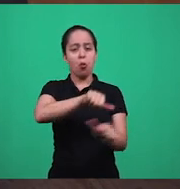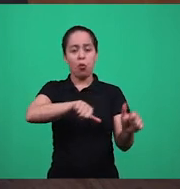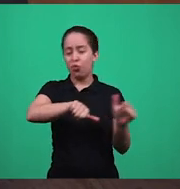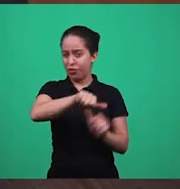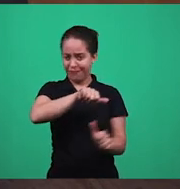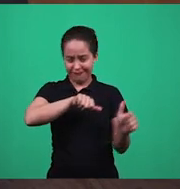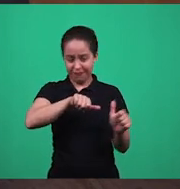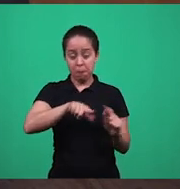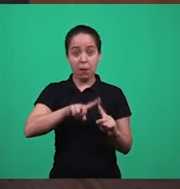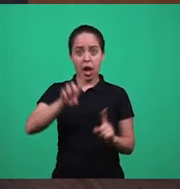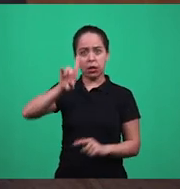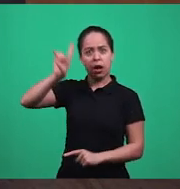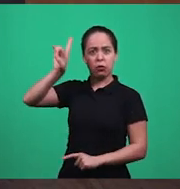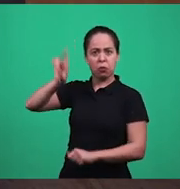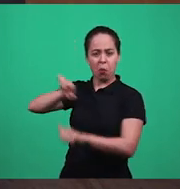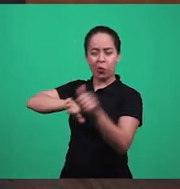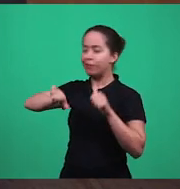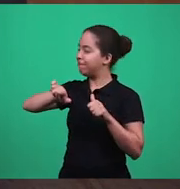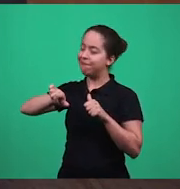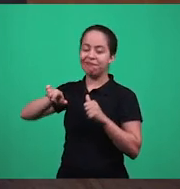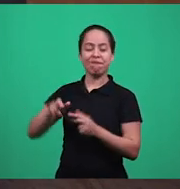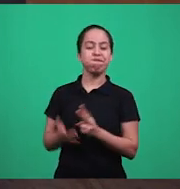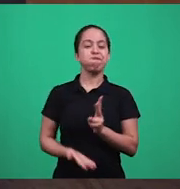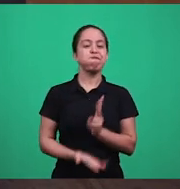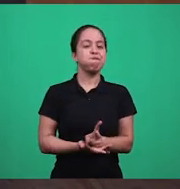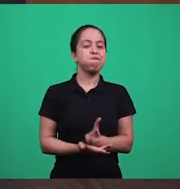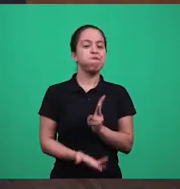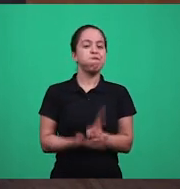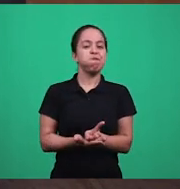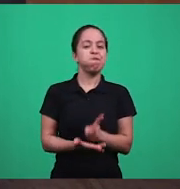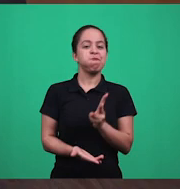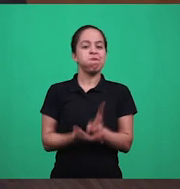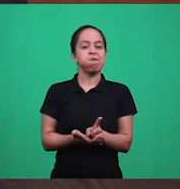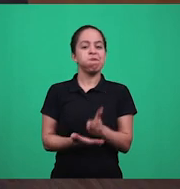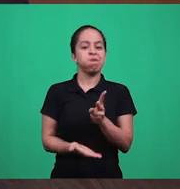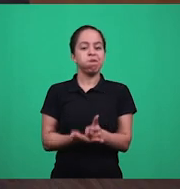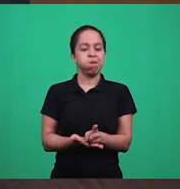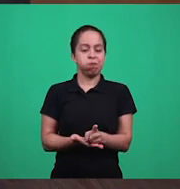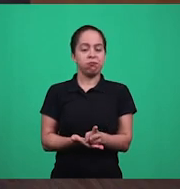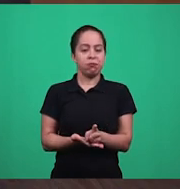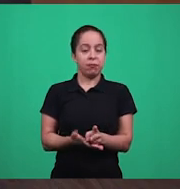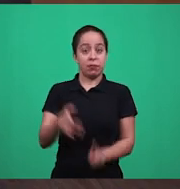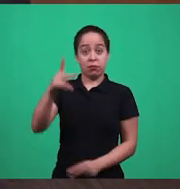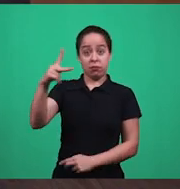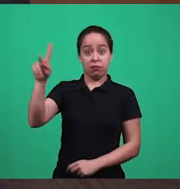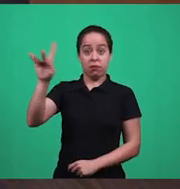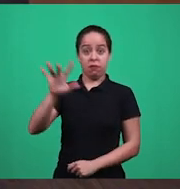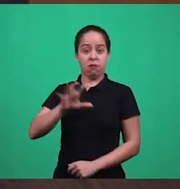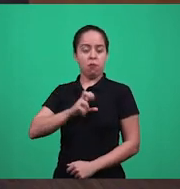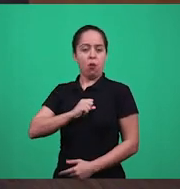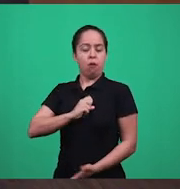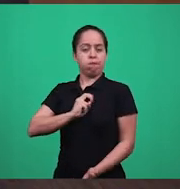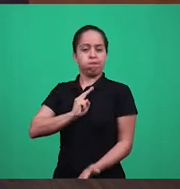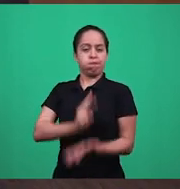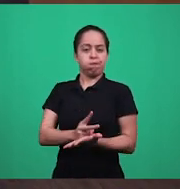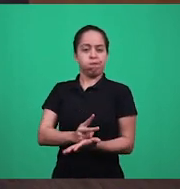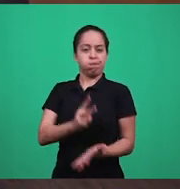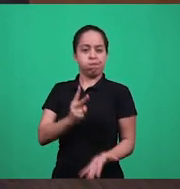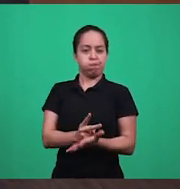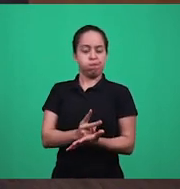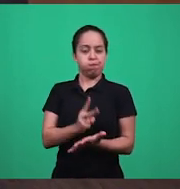mas Deus não mudou, querido. Glória a Deus. Deus é o mesmo. O amor dele é o mesmo.